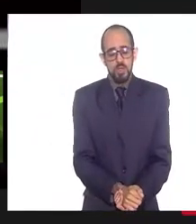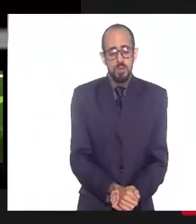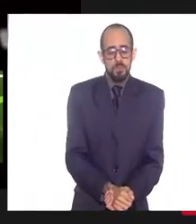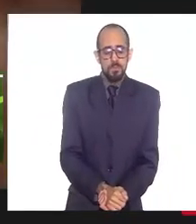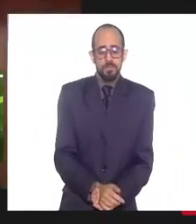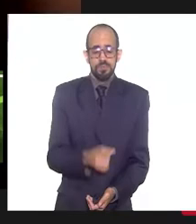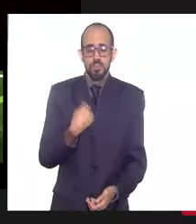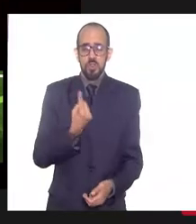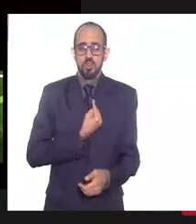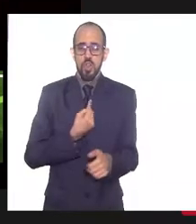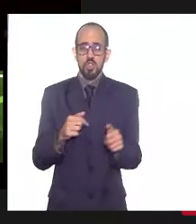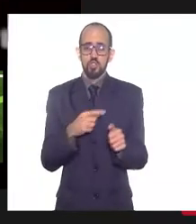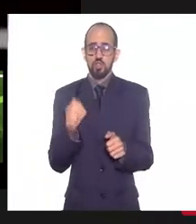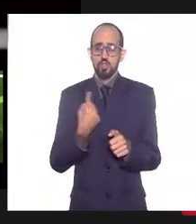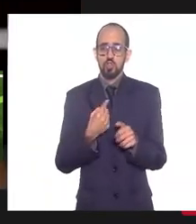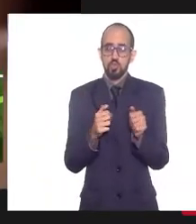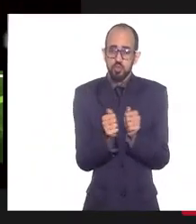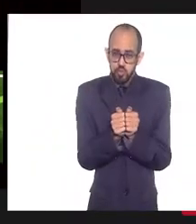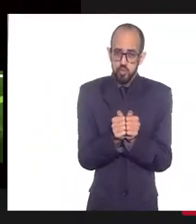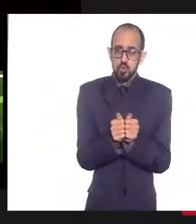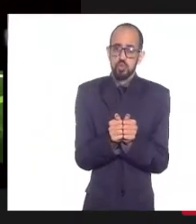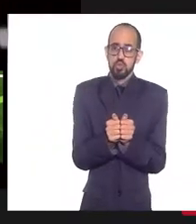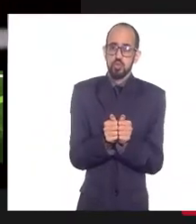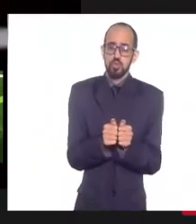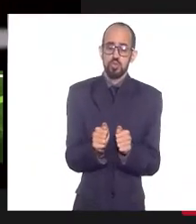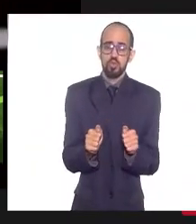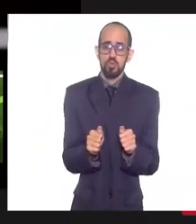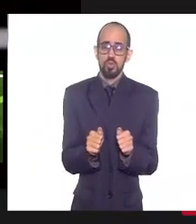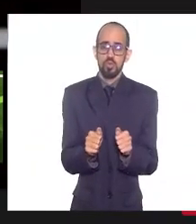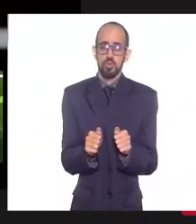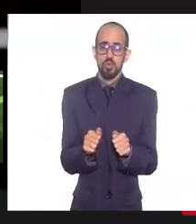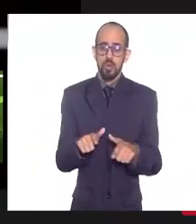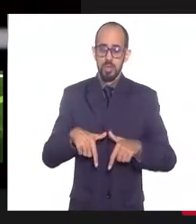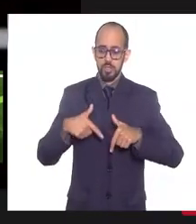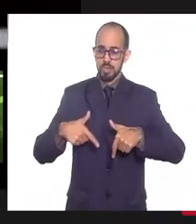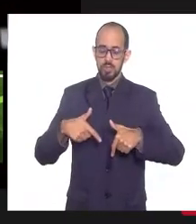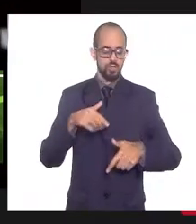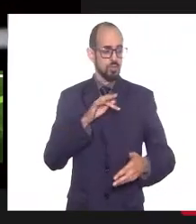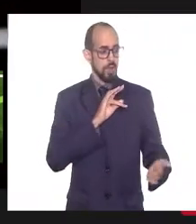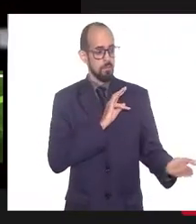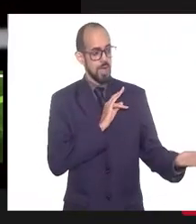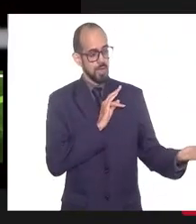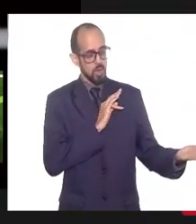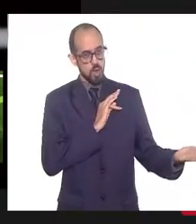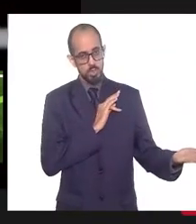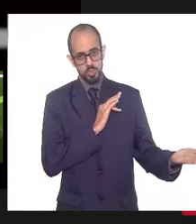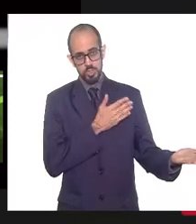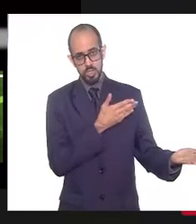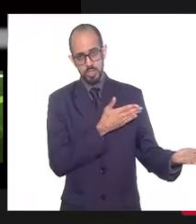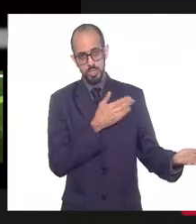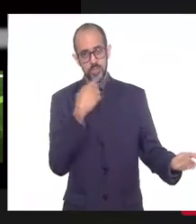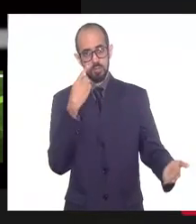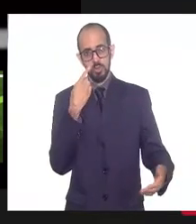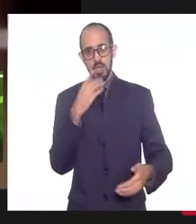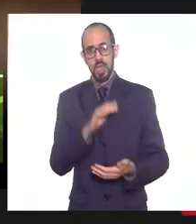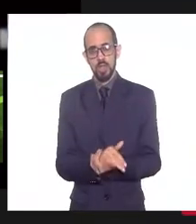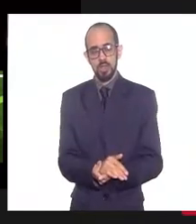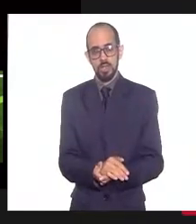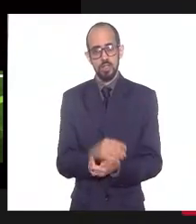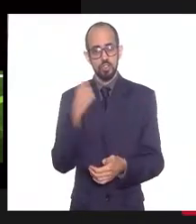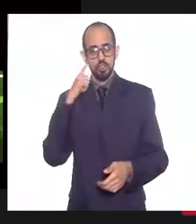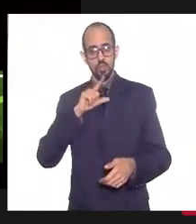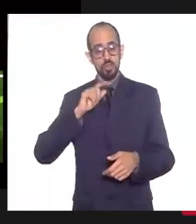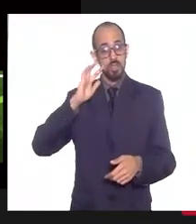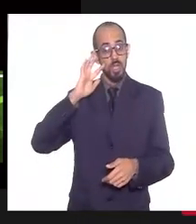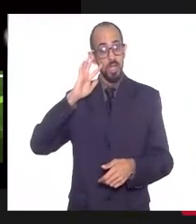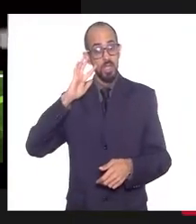a gente junto, aqui, a partir da iniciativa da deputada Marta Rocha, nessa CPI, a gente consiga não resolver